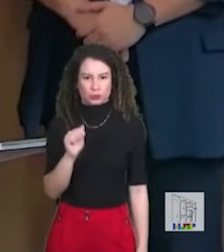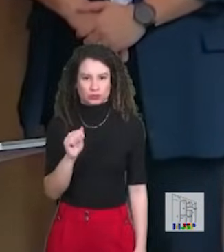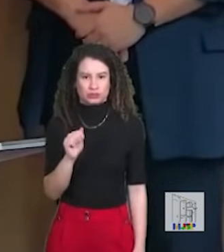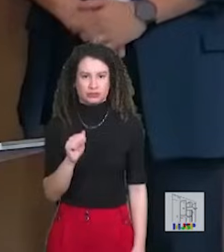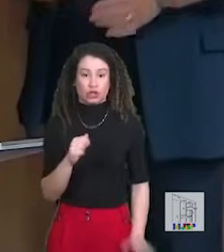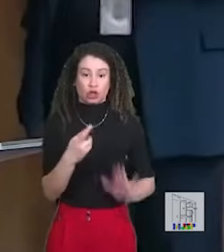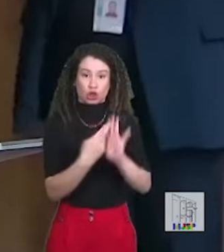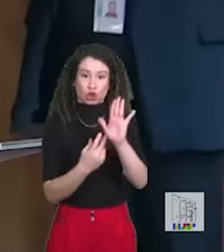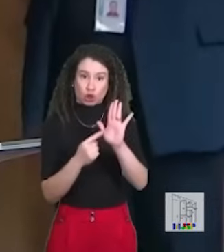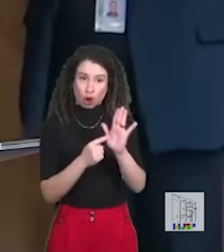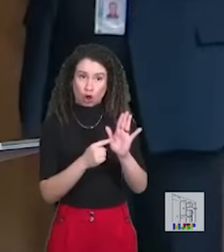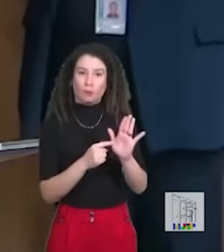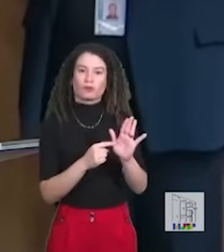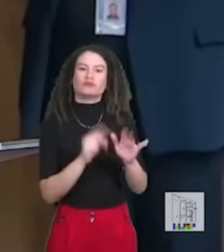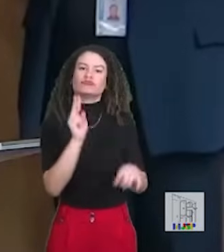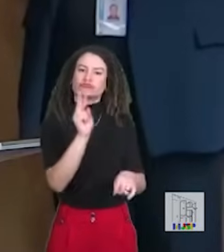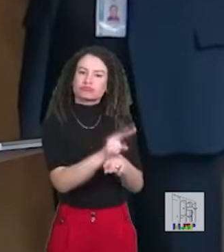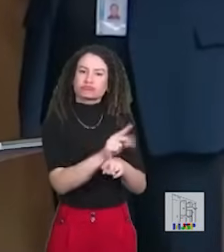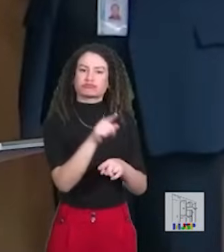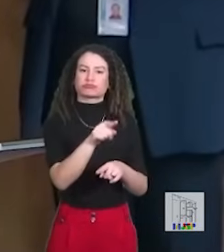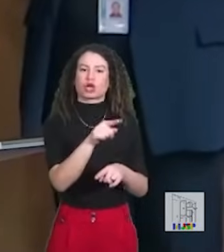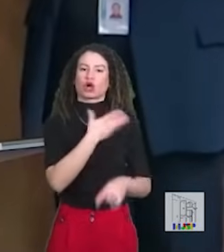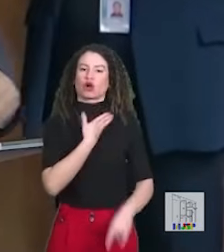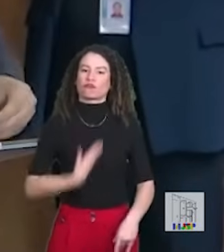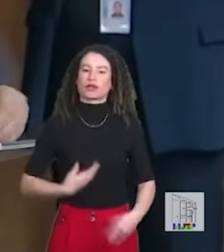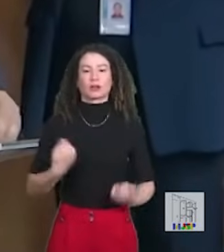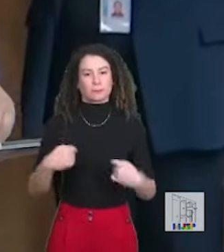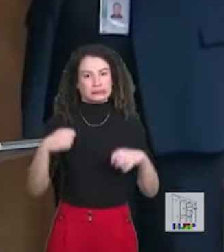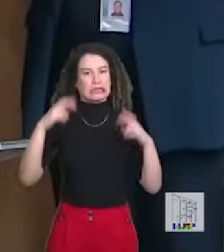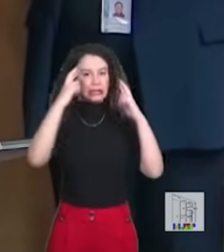e por isso nós precisamos respeitar